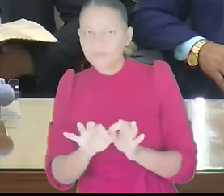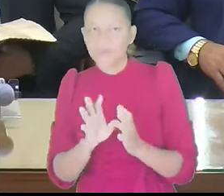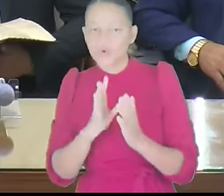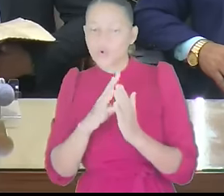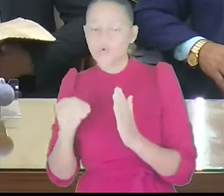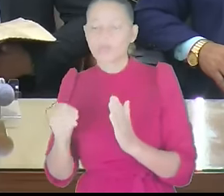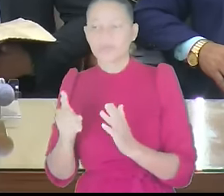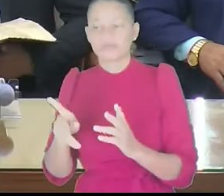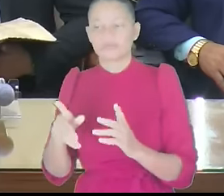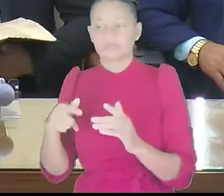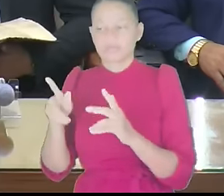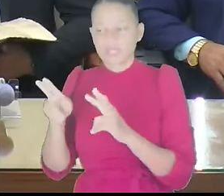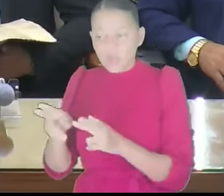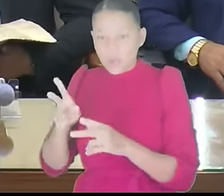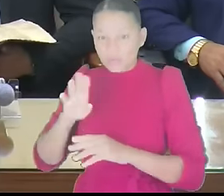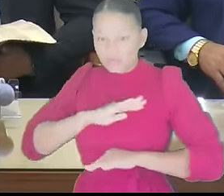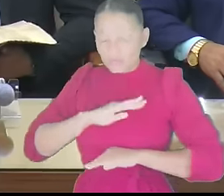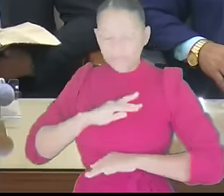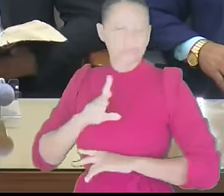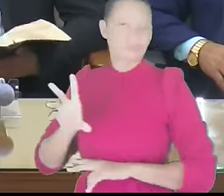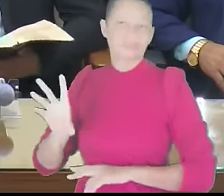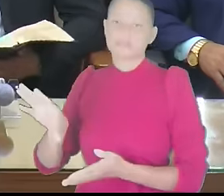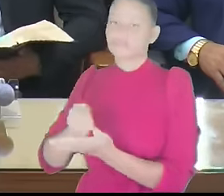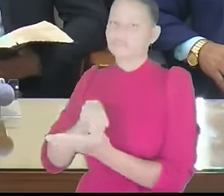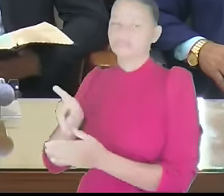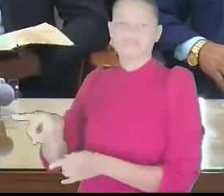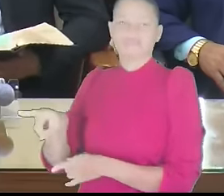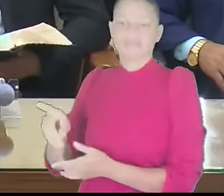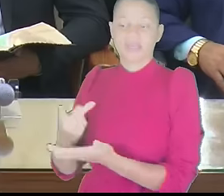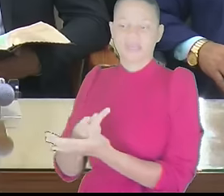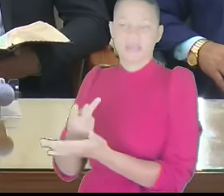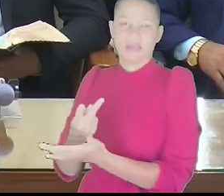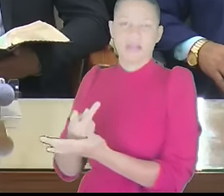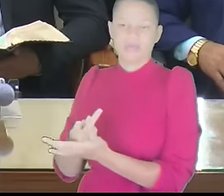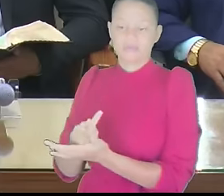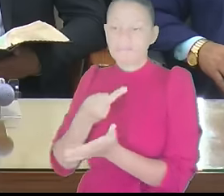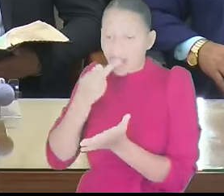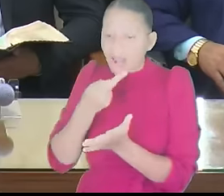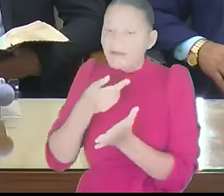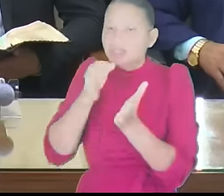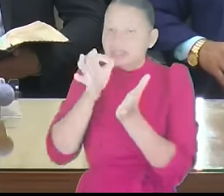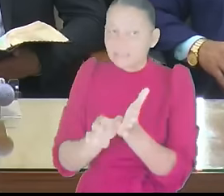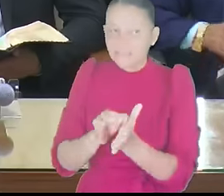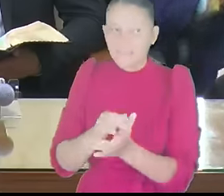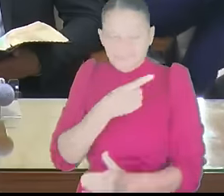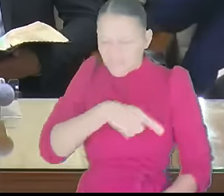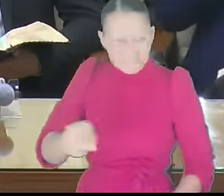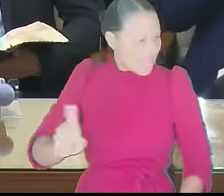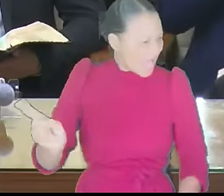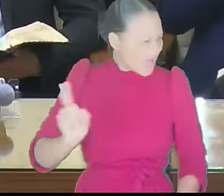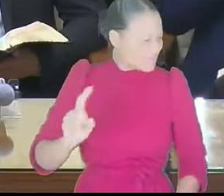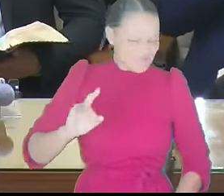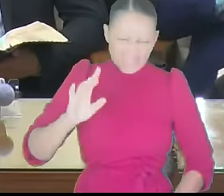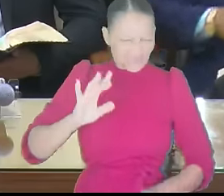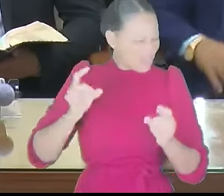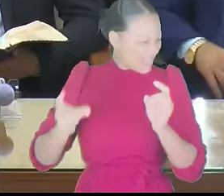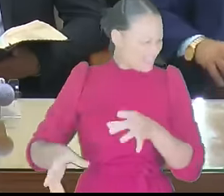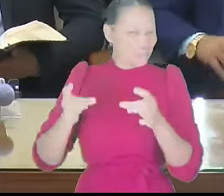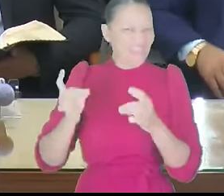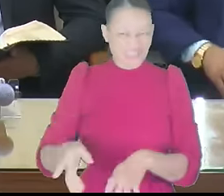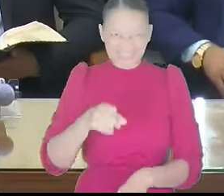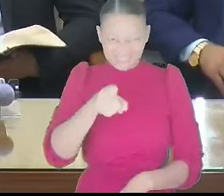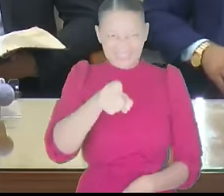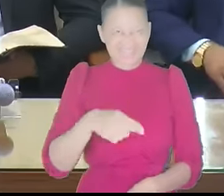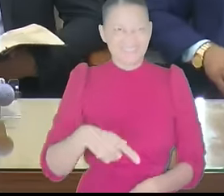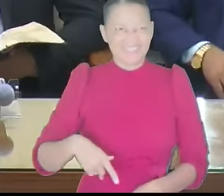de acordo com as suas obras. Se fosse você, dizia, não vá não, vá embora, sai da igreja. Era assim, não era. Se fosse